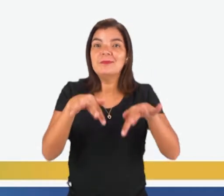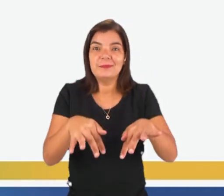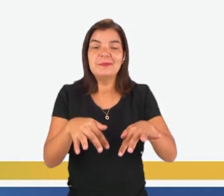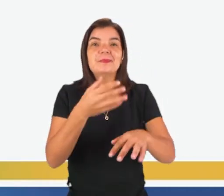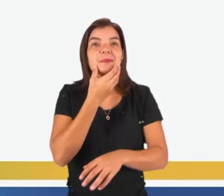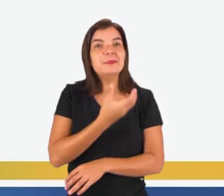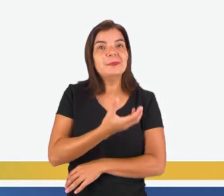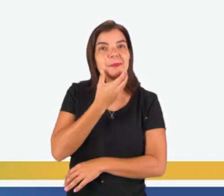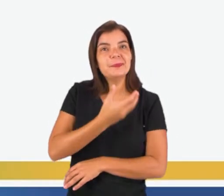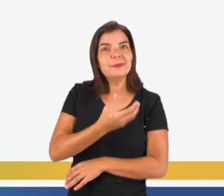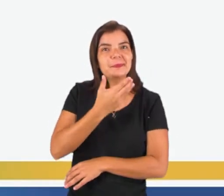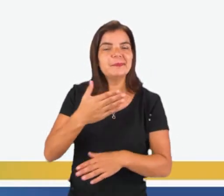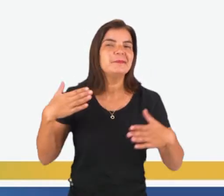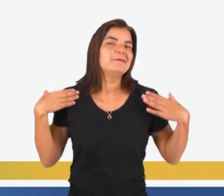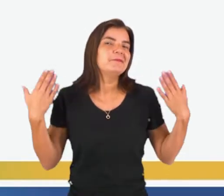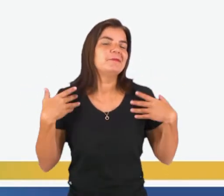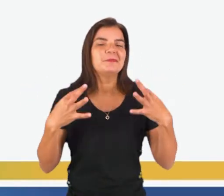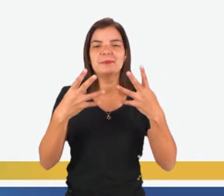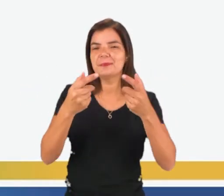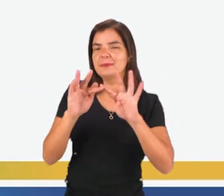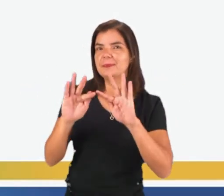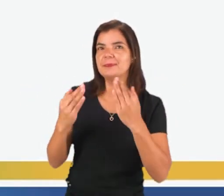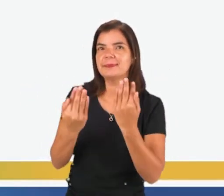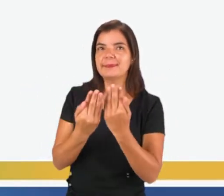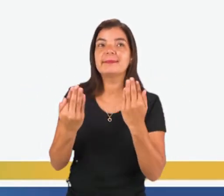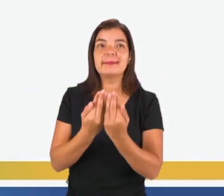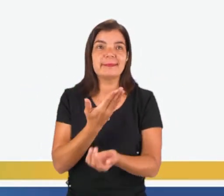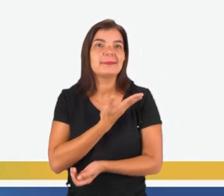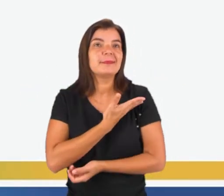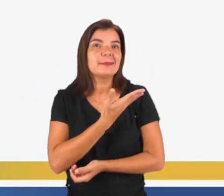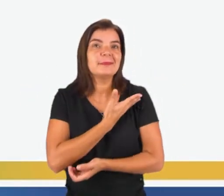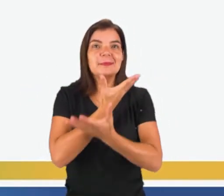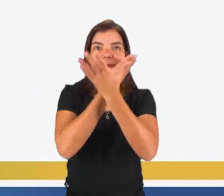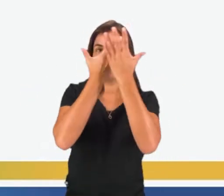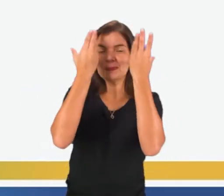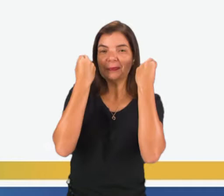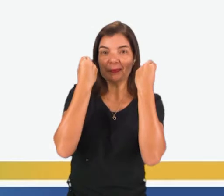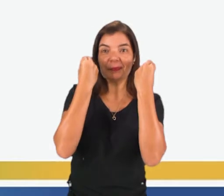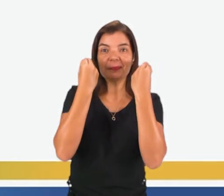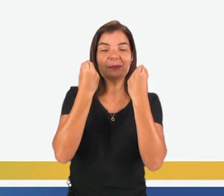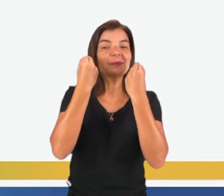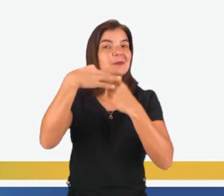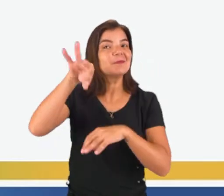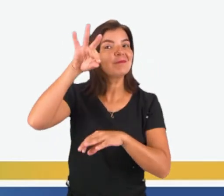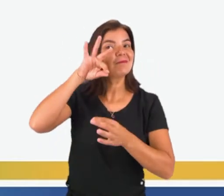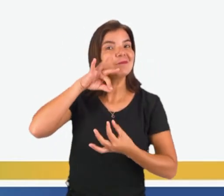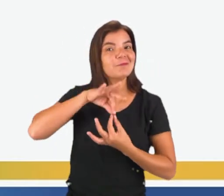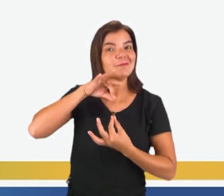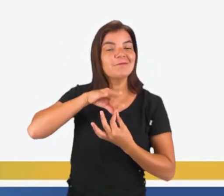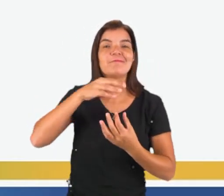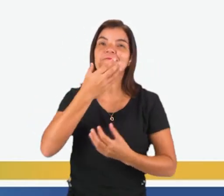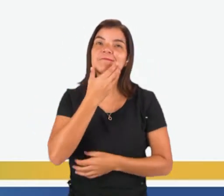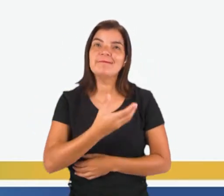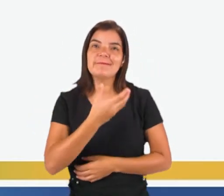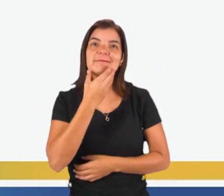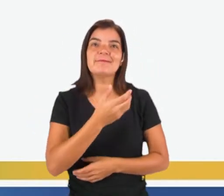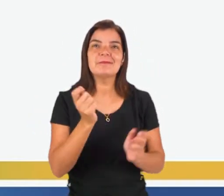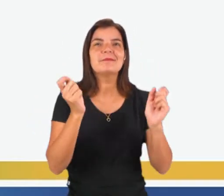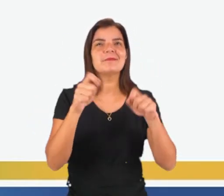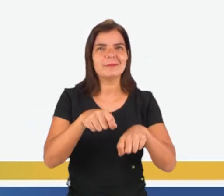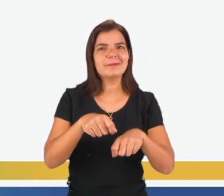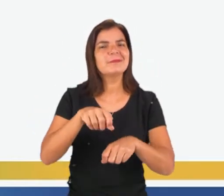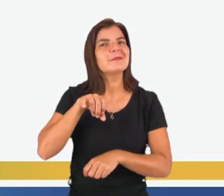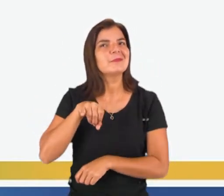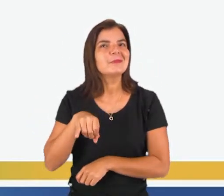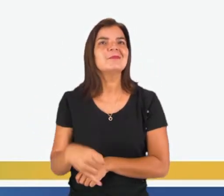Aproveite o final do ano para se divertir com toda a família e amigos e não se esqueça que o espírito de Natal deverá